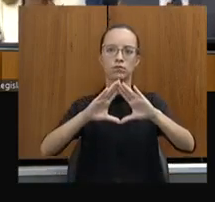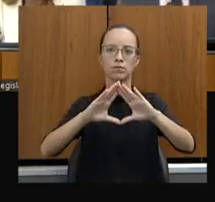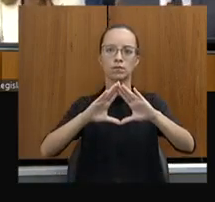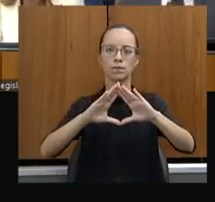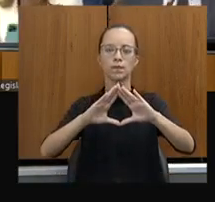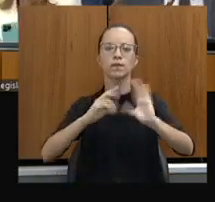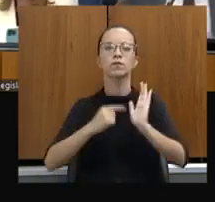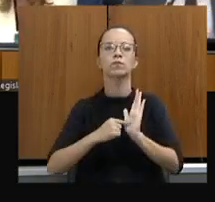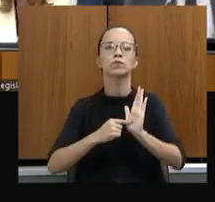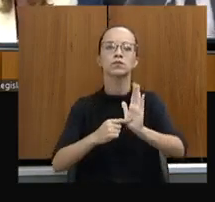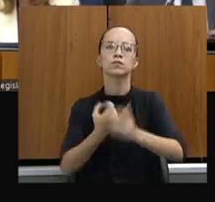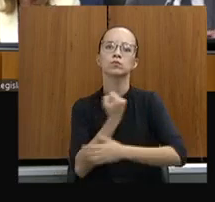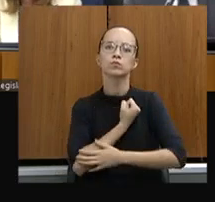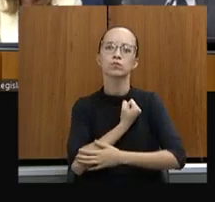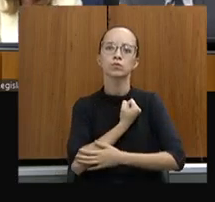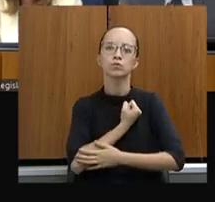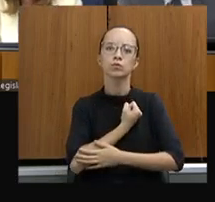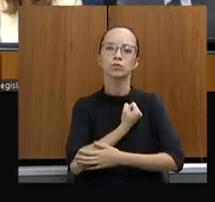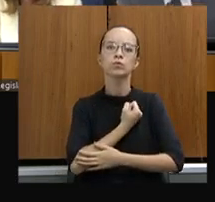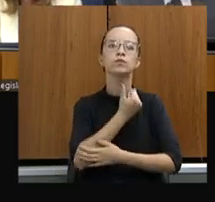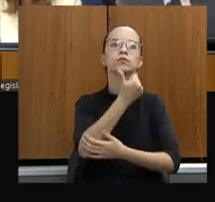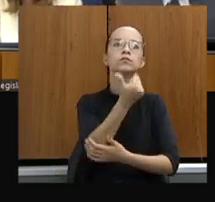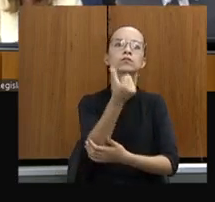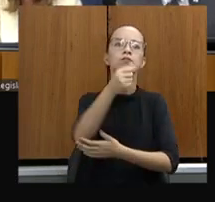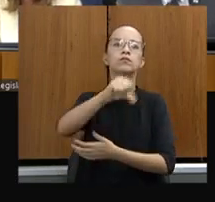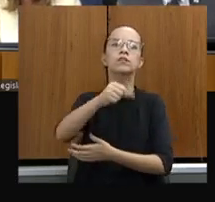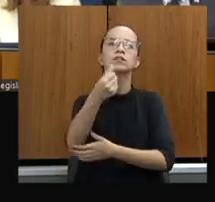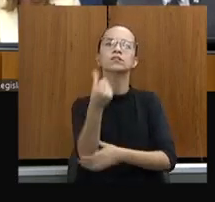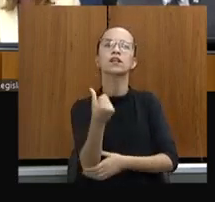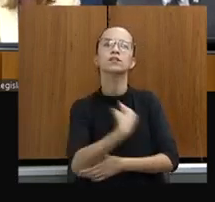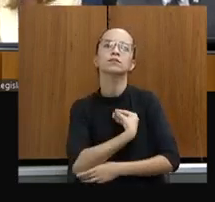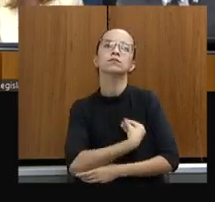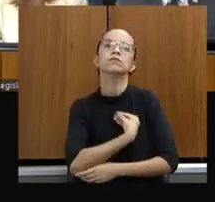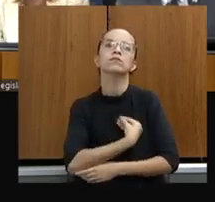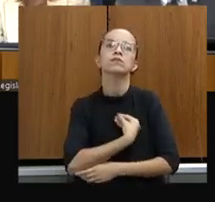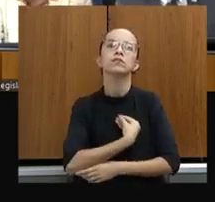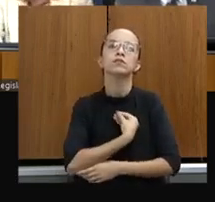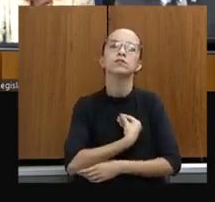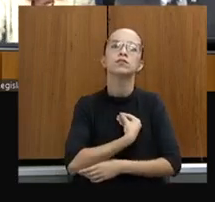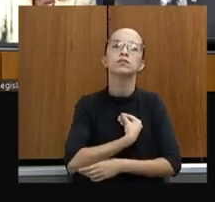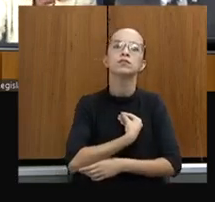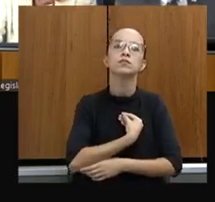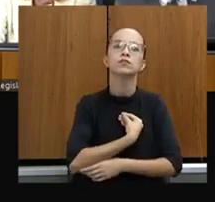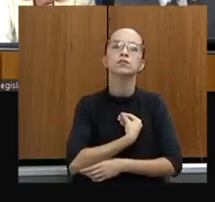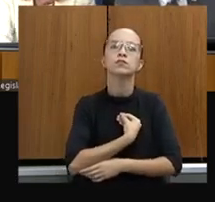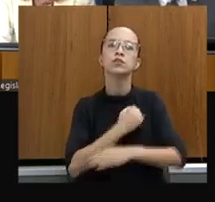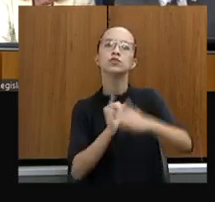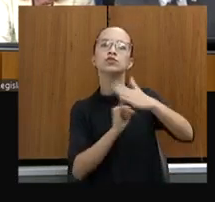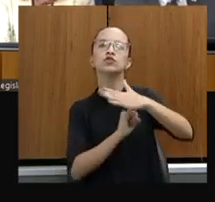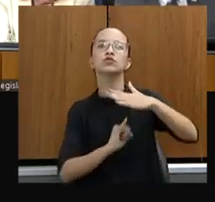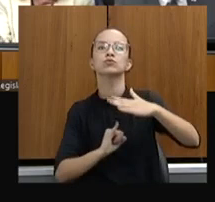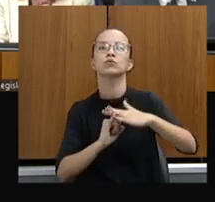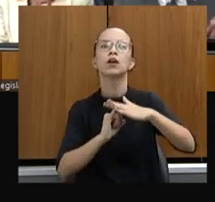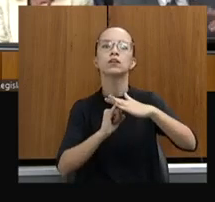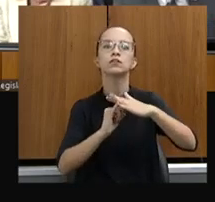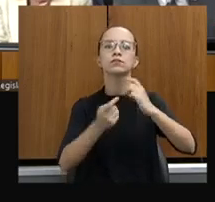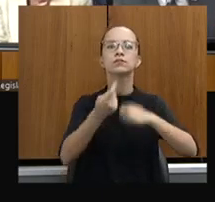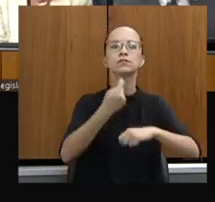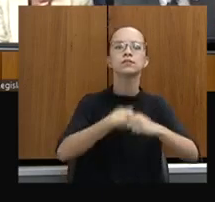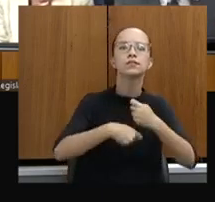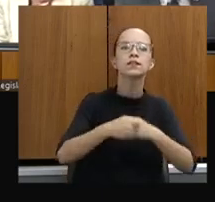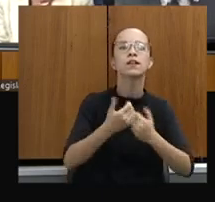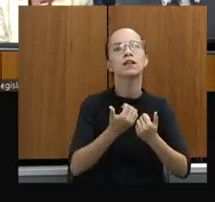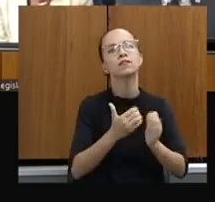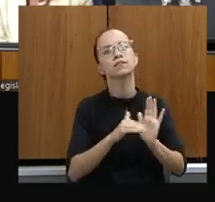trouxemos um número aqui de 196 presenças de titulares de órgãos administração diretas serão secretários